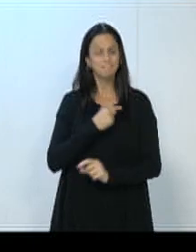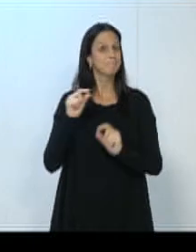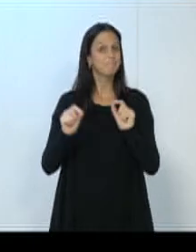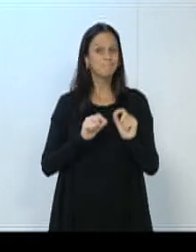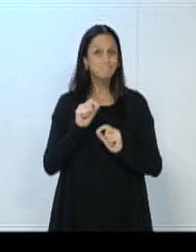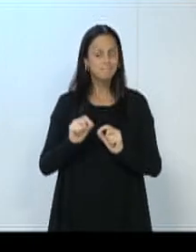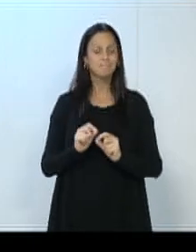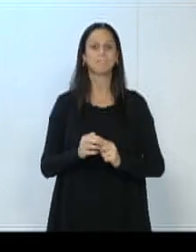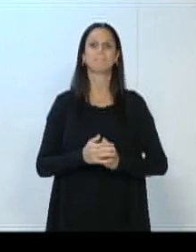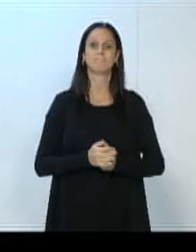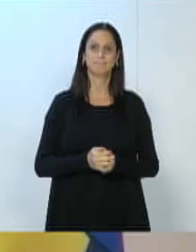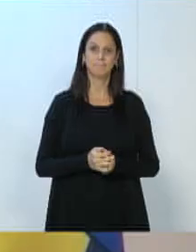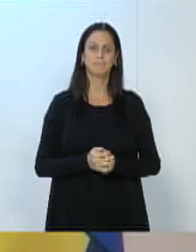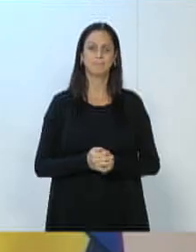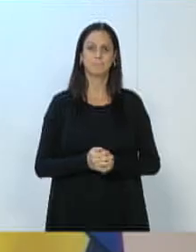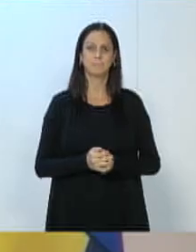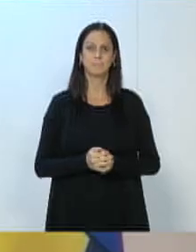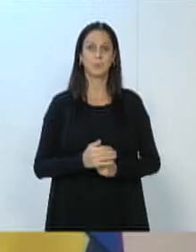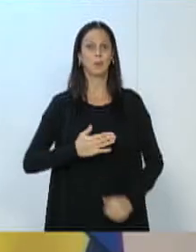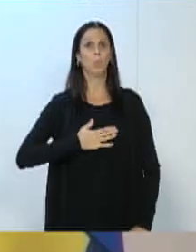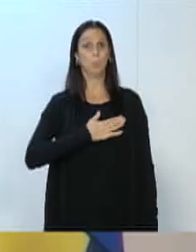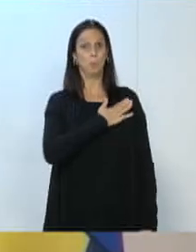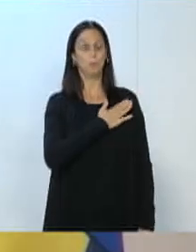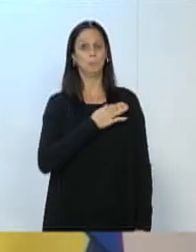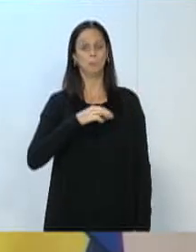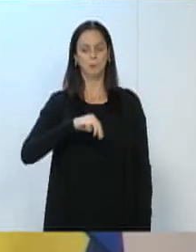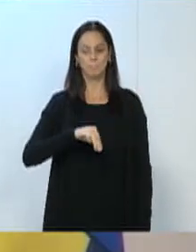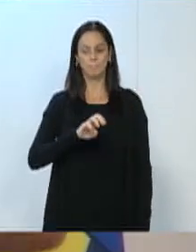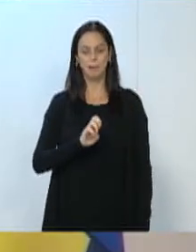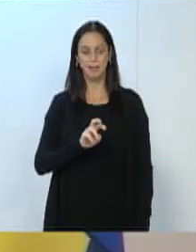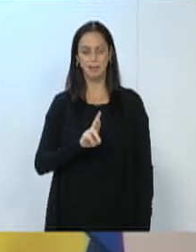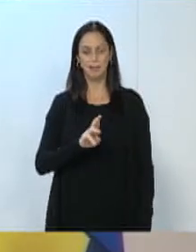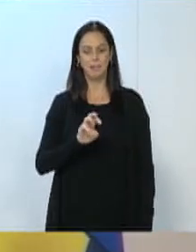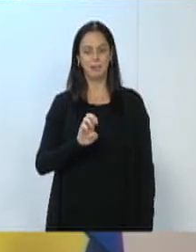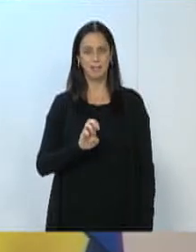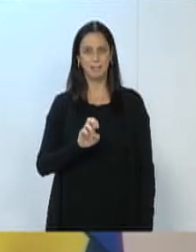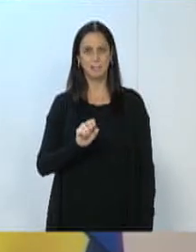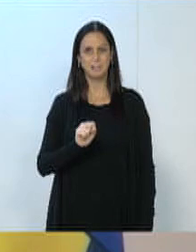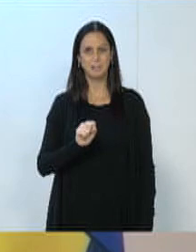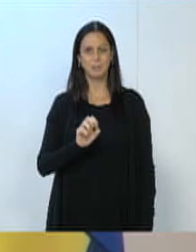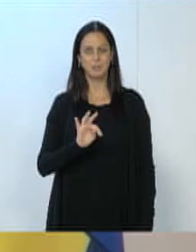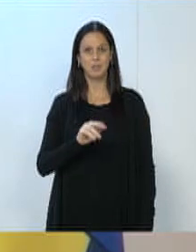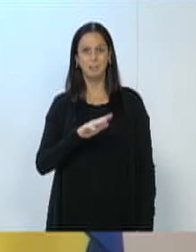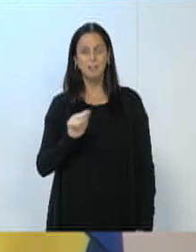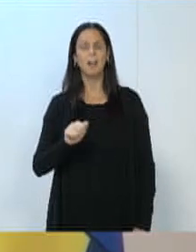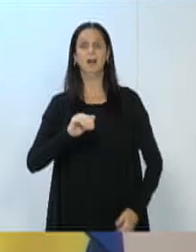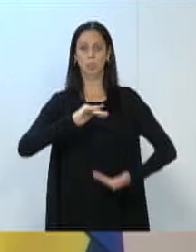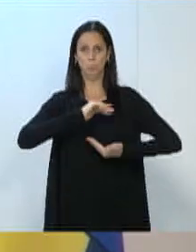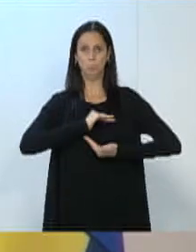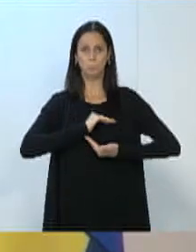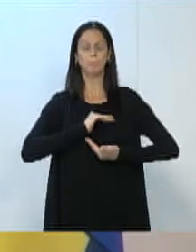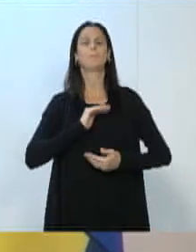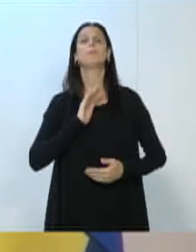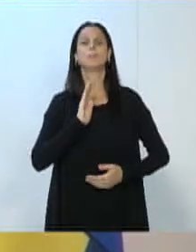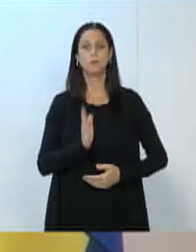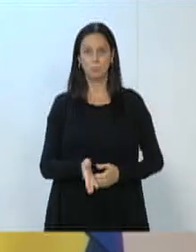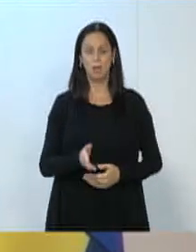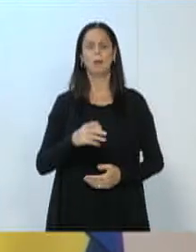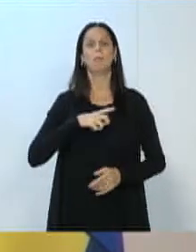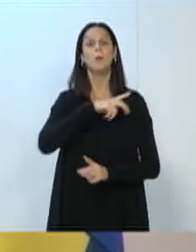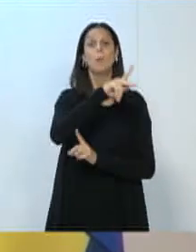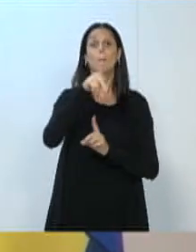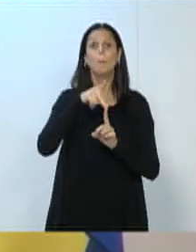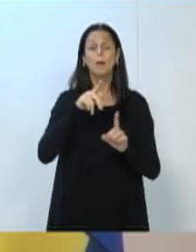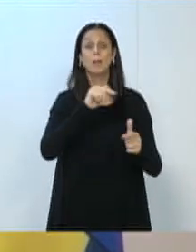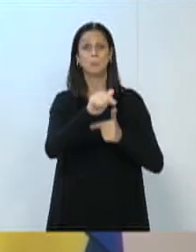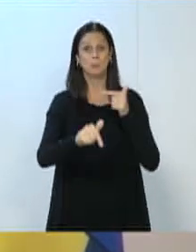através até mesmo do coronel menestrina da Defesa Civil aqui é a eles apresentaram um plano de trabalho